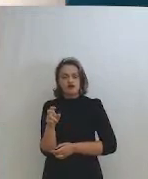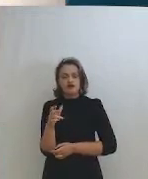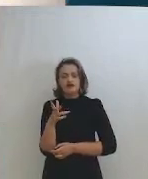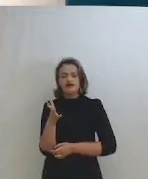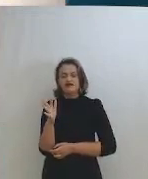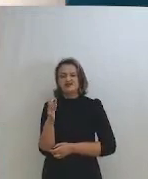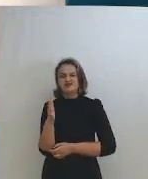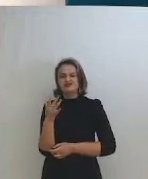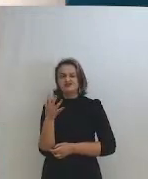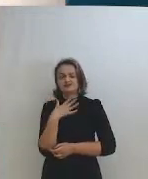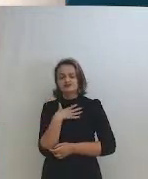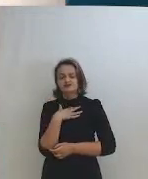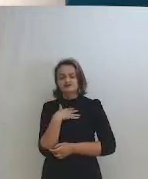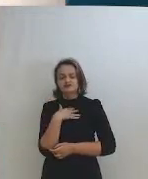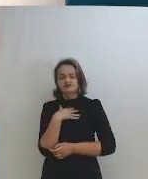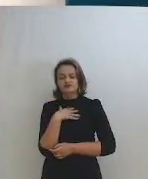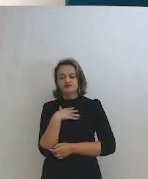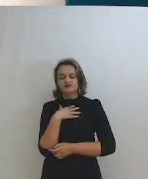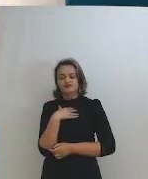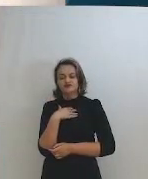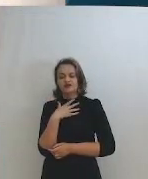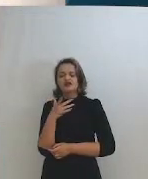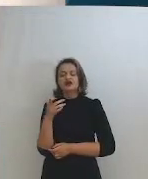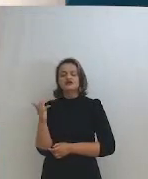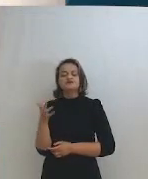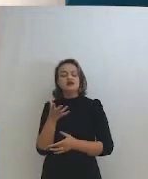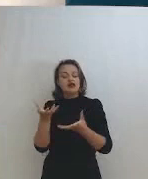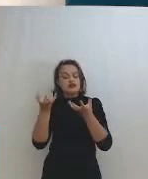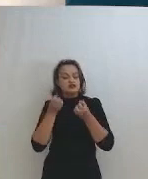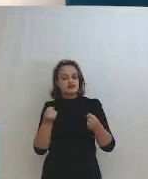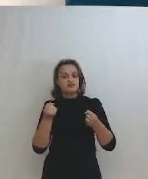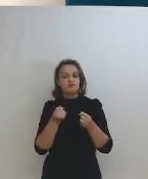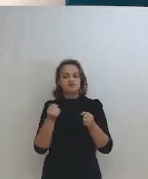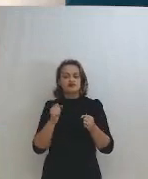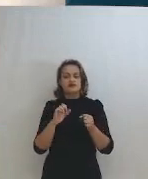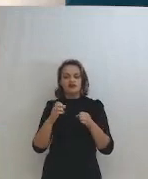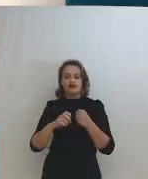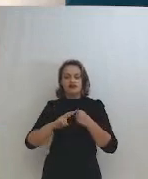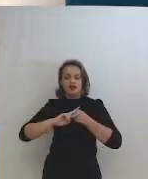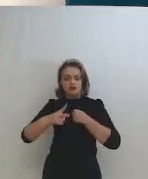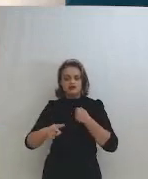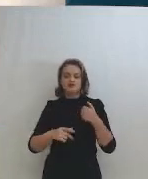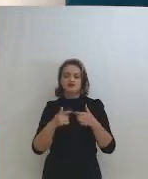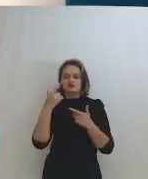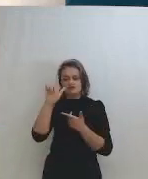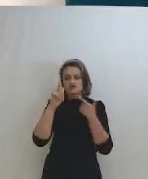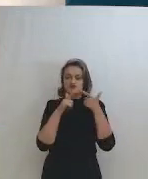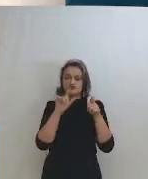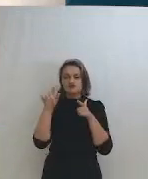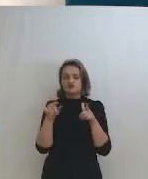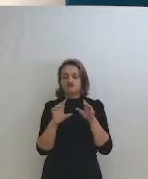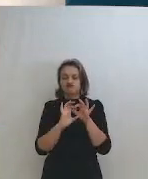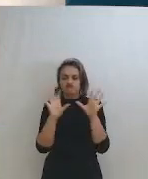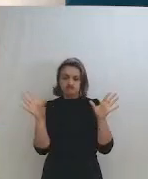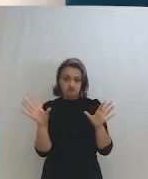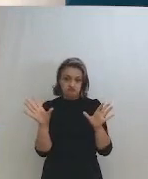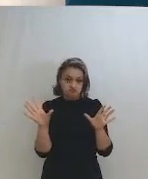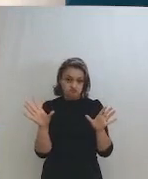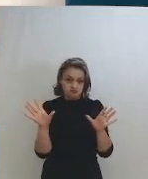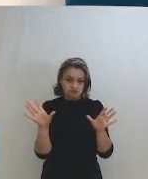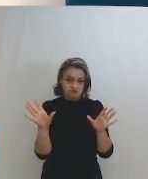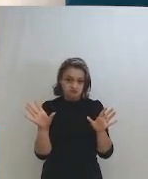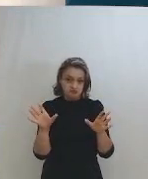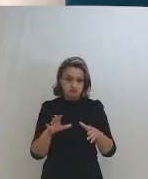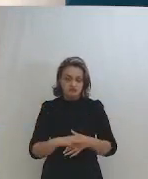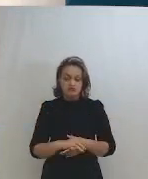corpus concedida para restabelecer os efeitos da sentença absolutória. O número